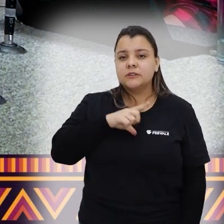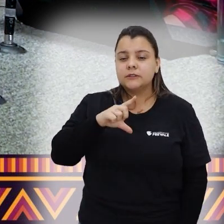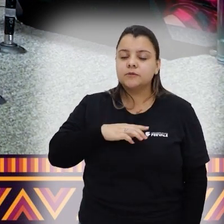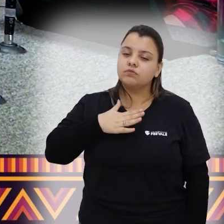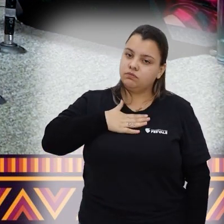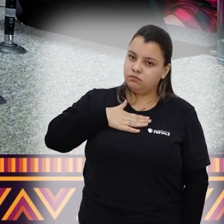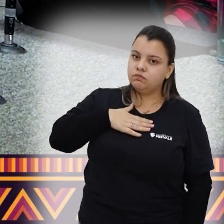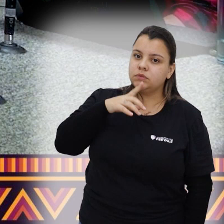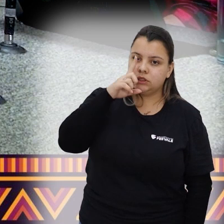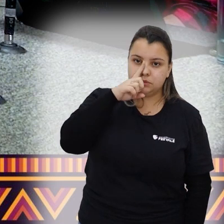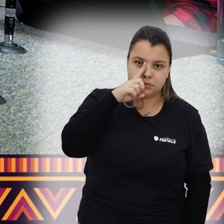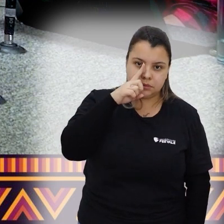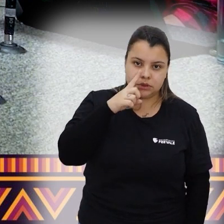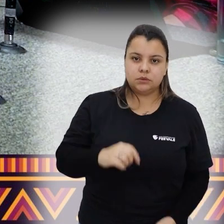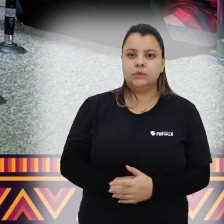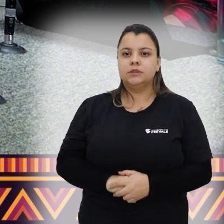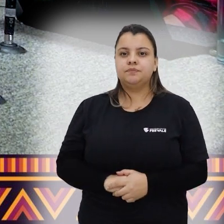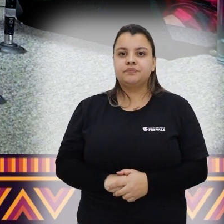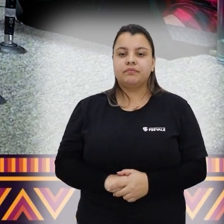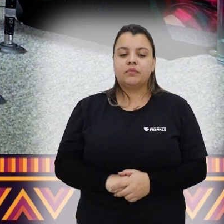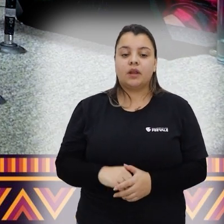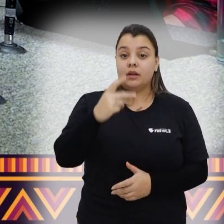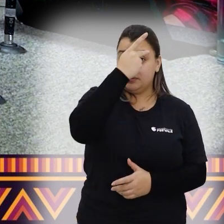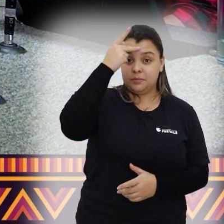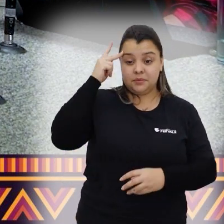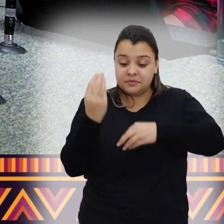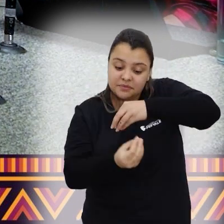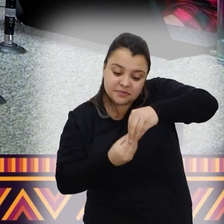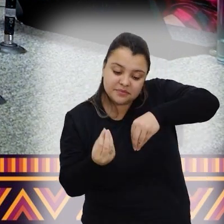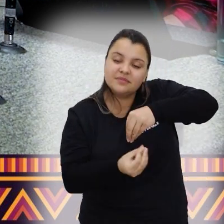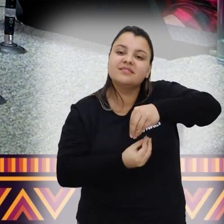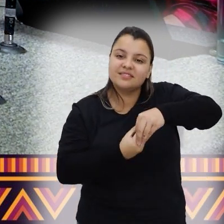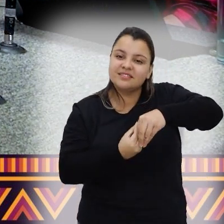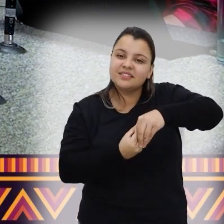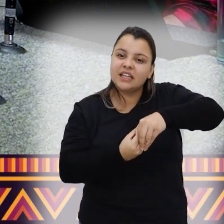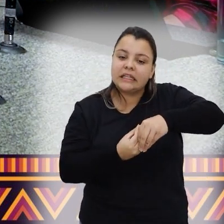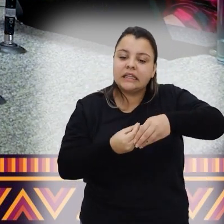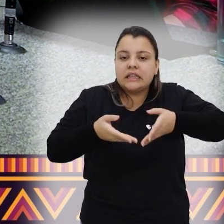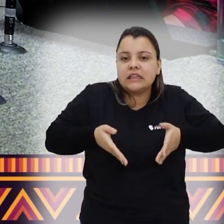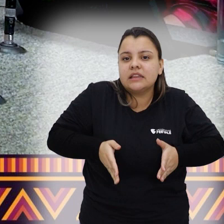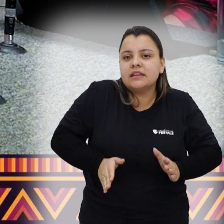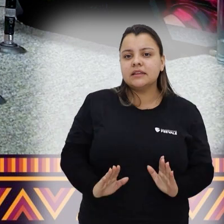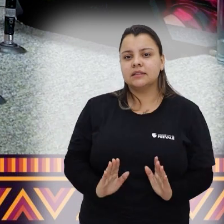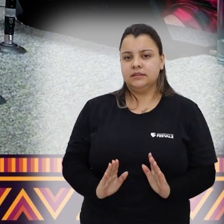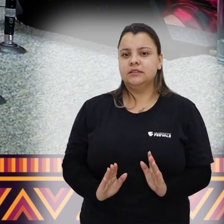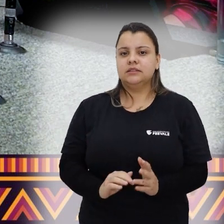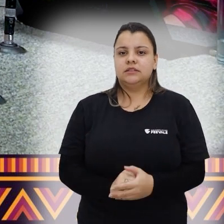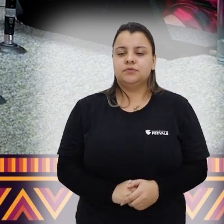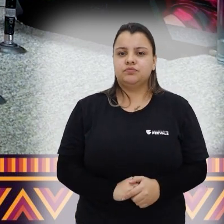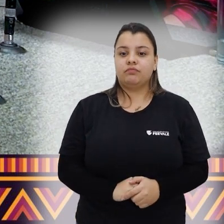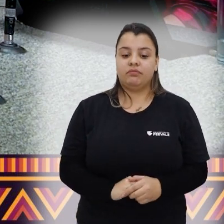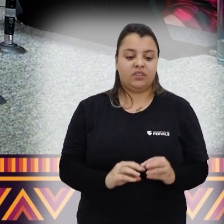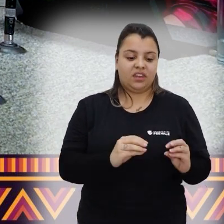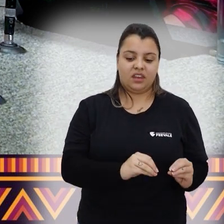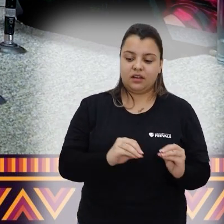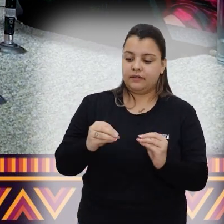mãe, uma pessoa mista, que nasceu semi-cativa, enfim, e foi dada